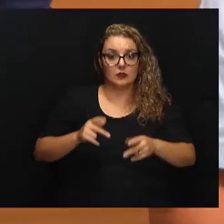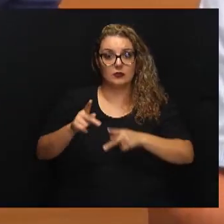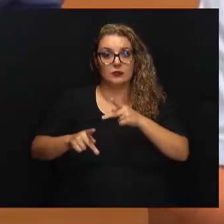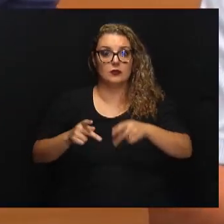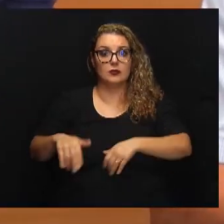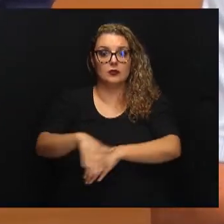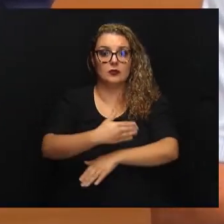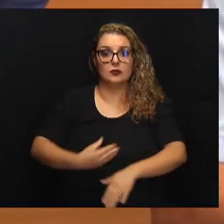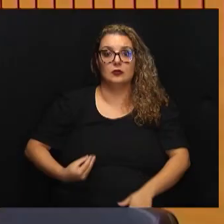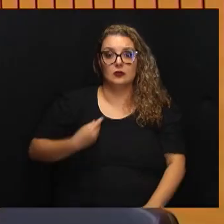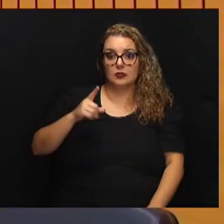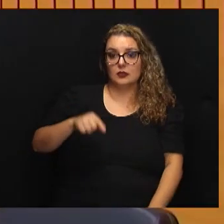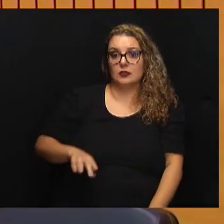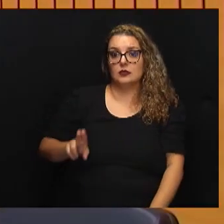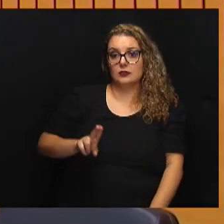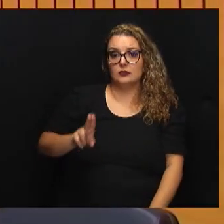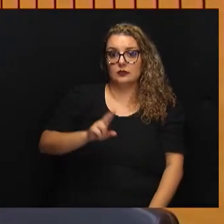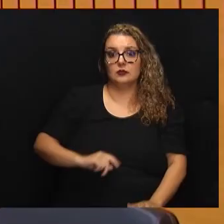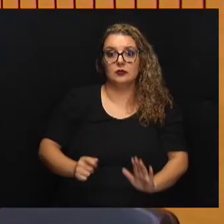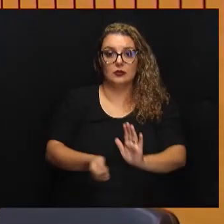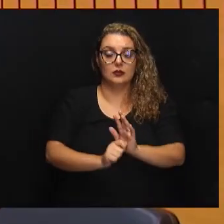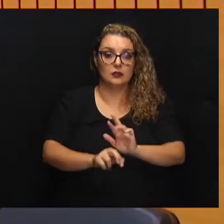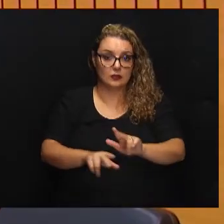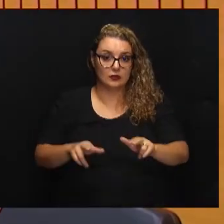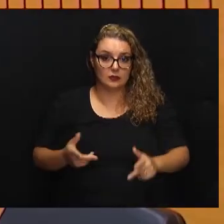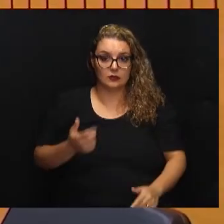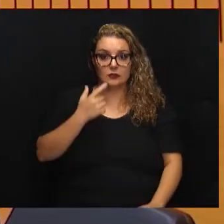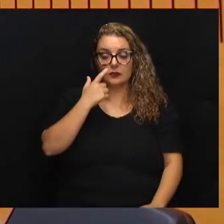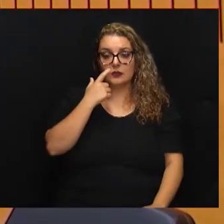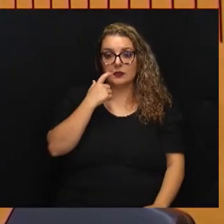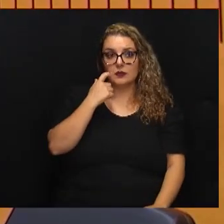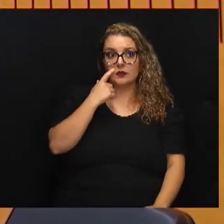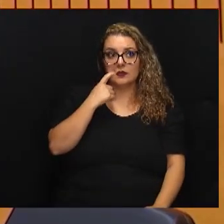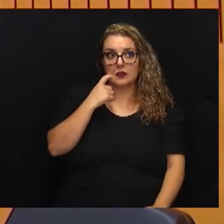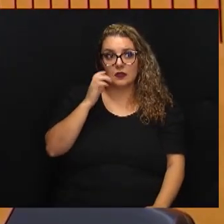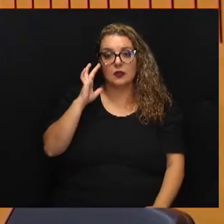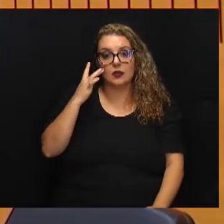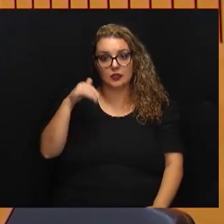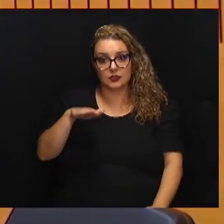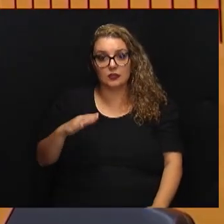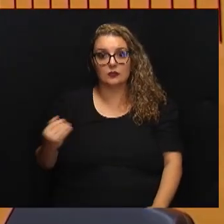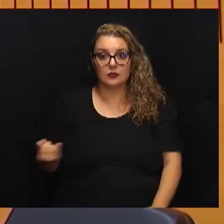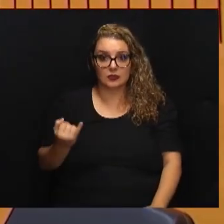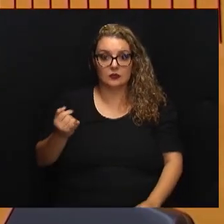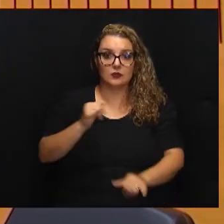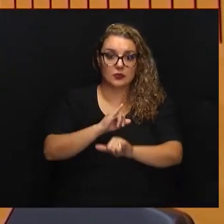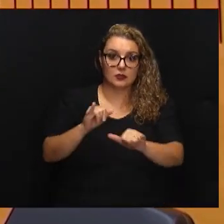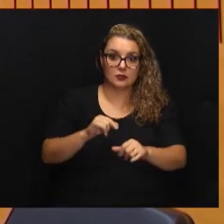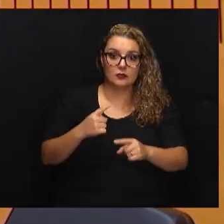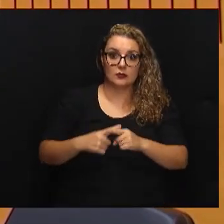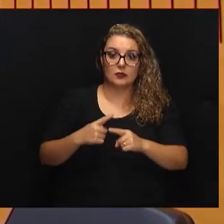que é usuária de drogas. Eu acho que é uma das mais importantes mensagens,